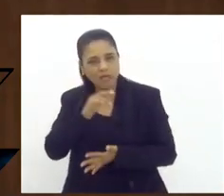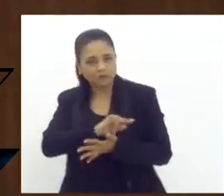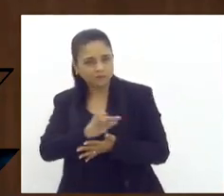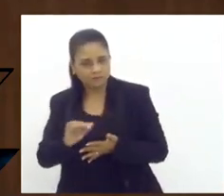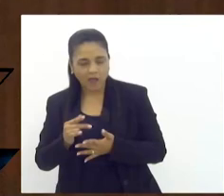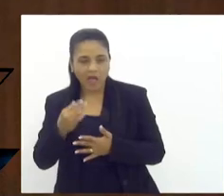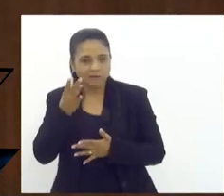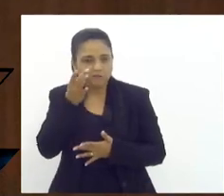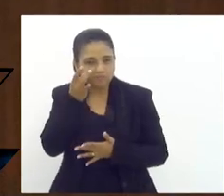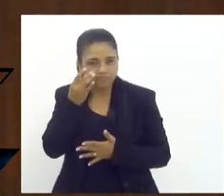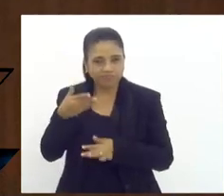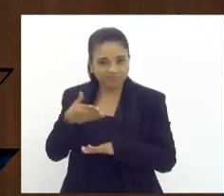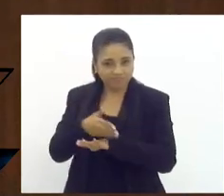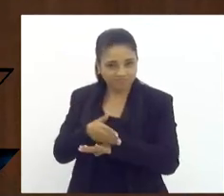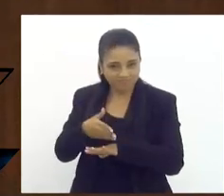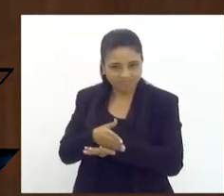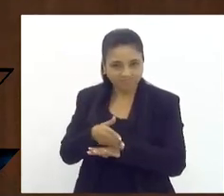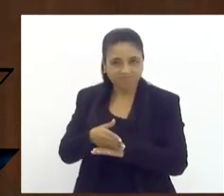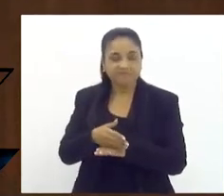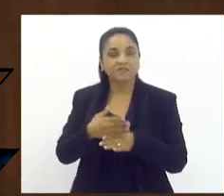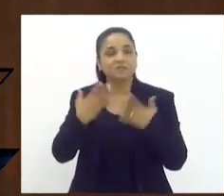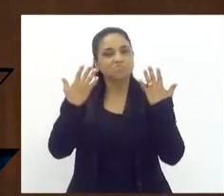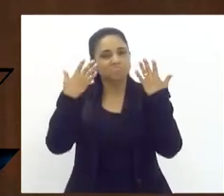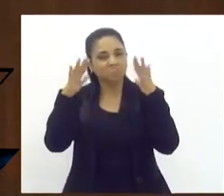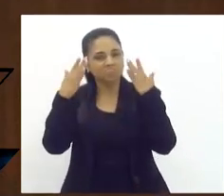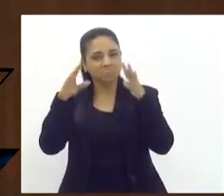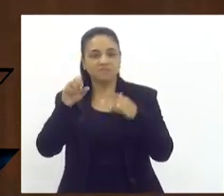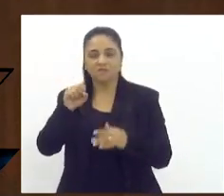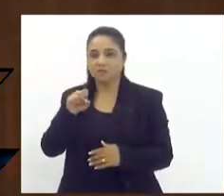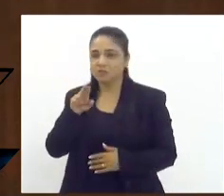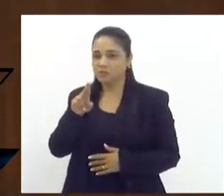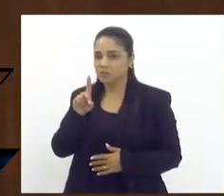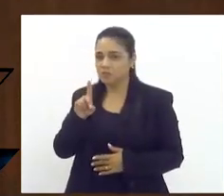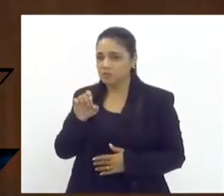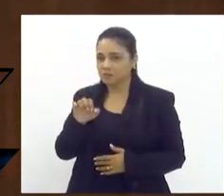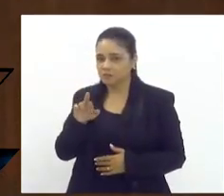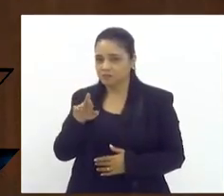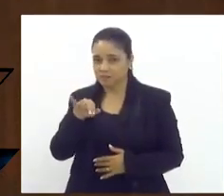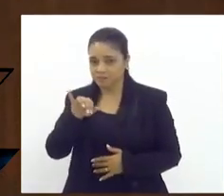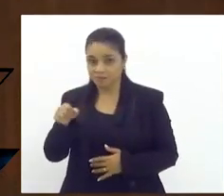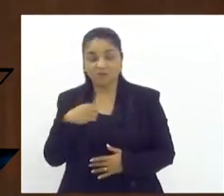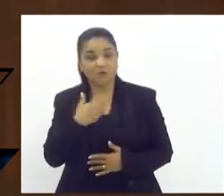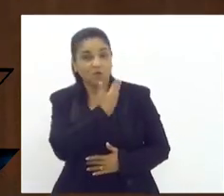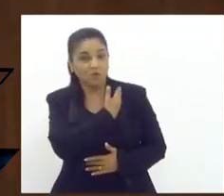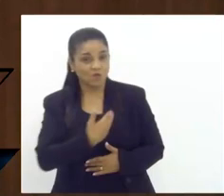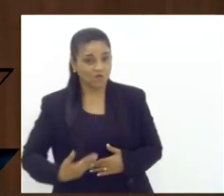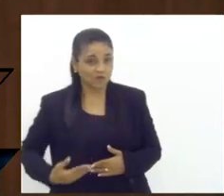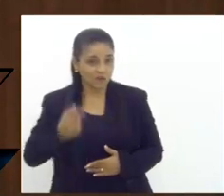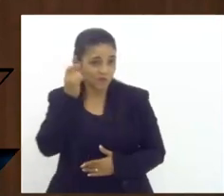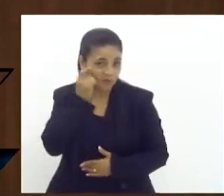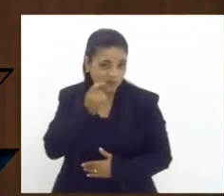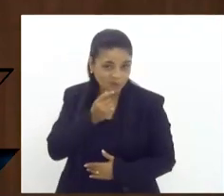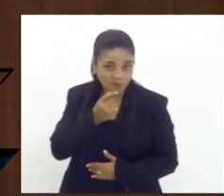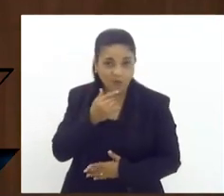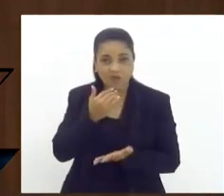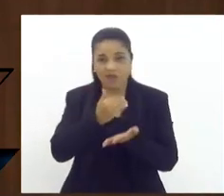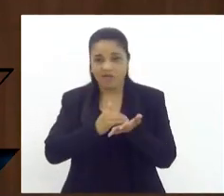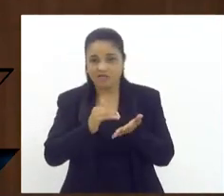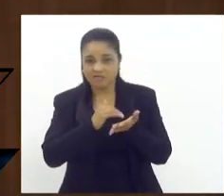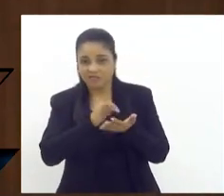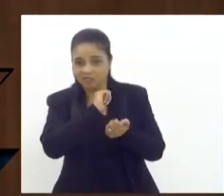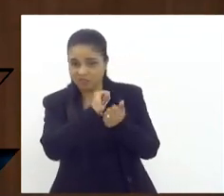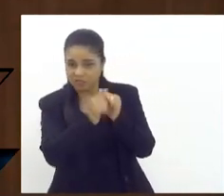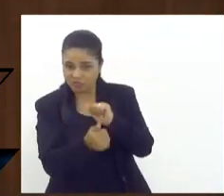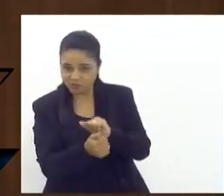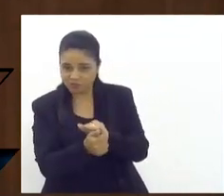fala é parabenizar a suderj ao governador do Estado ao a secretaria de